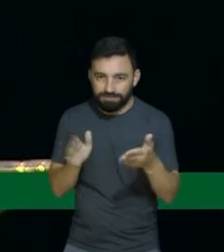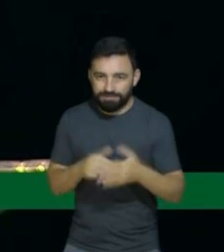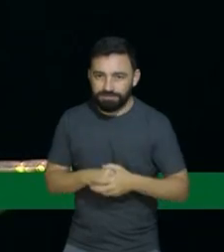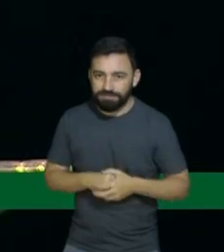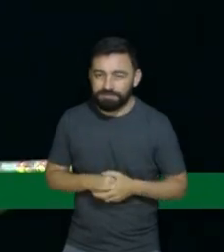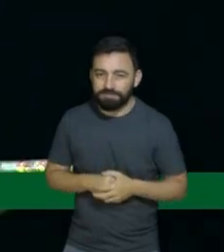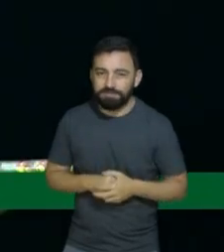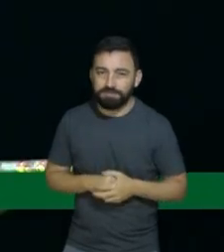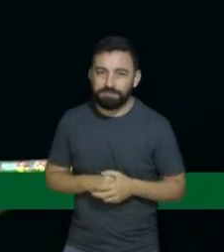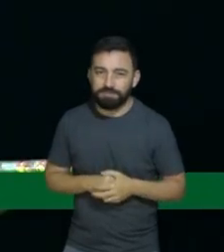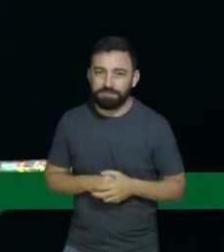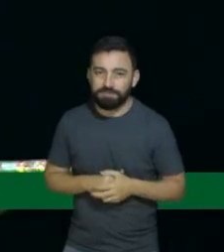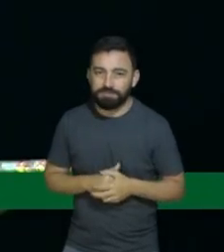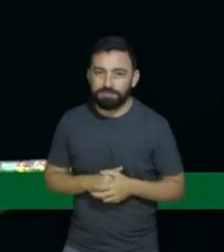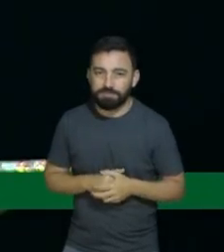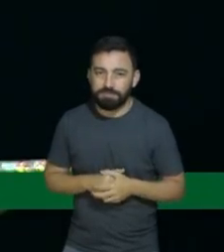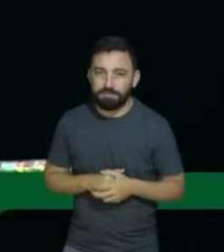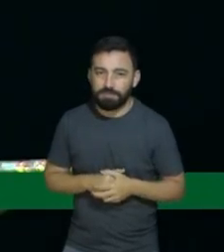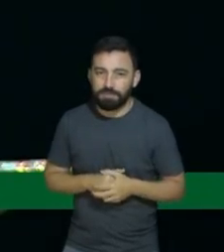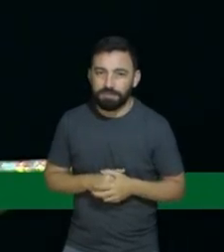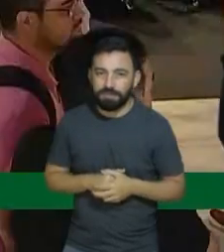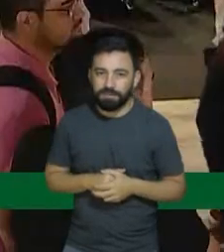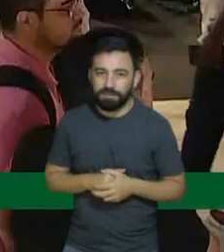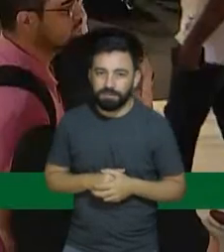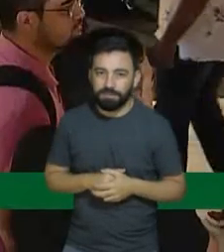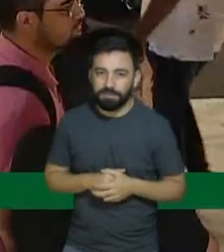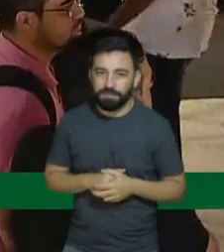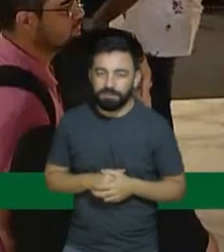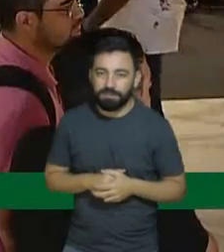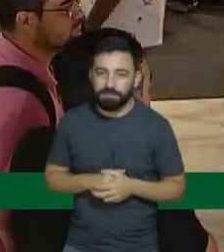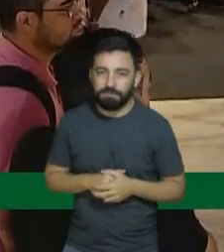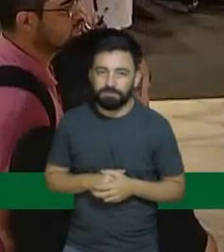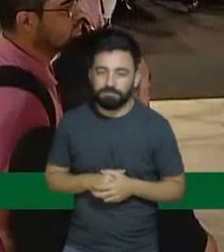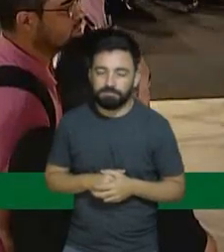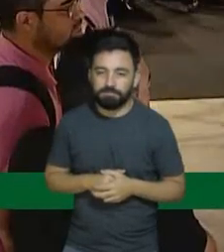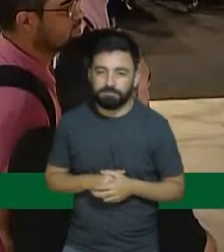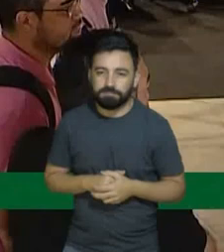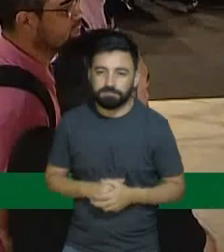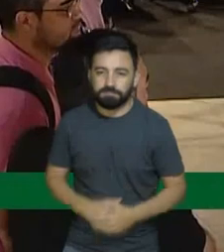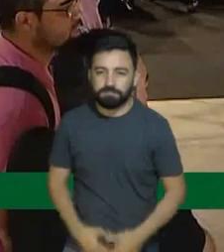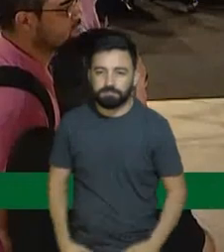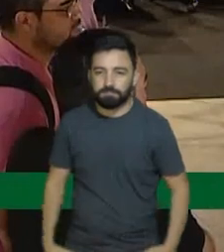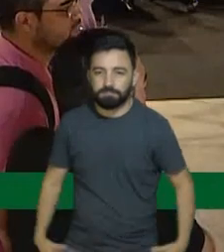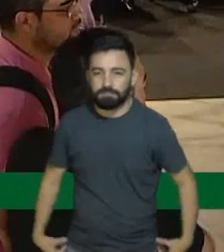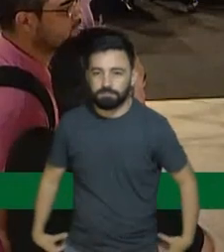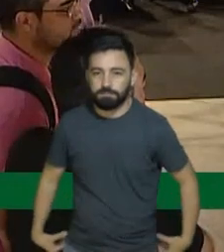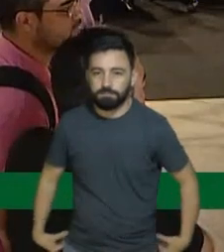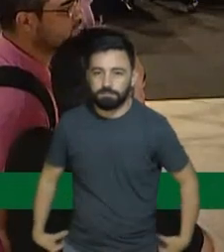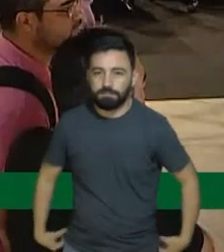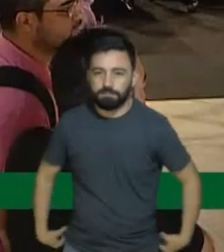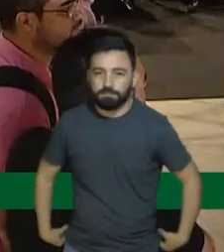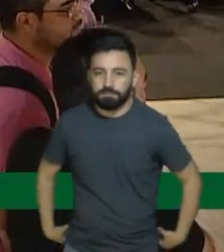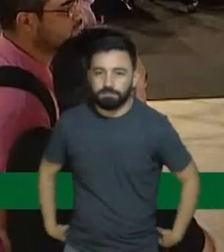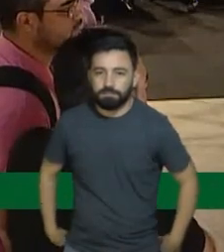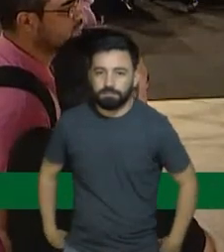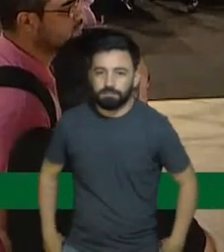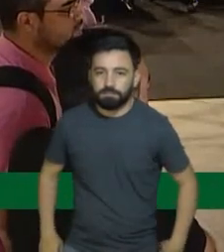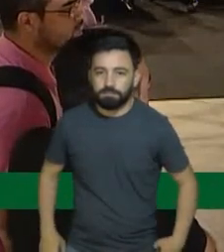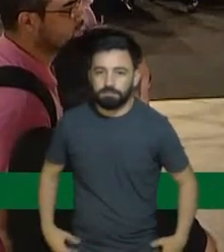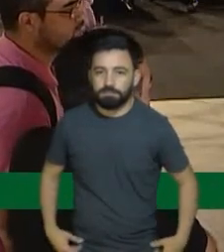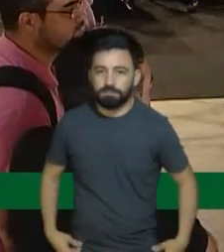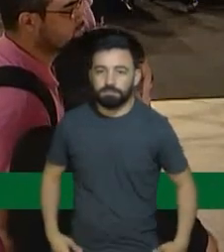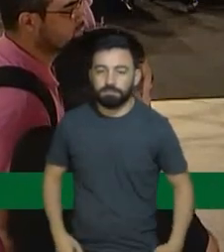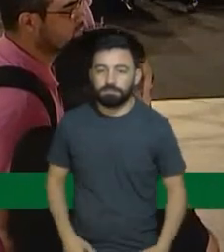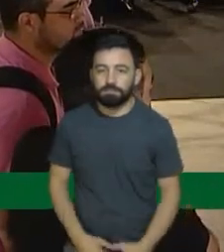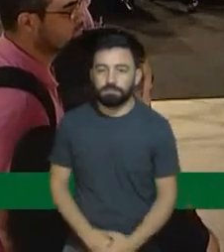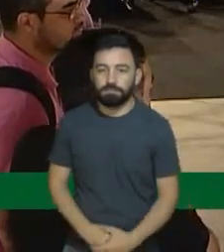CL Olá me chamo Roberta tenho 11 anos e já fiquei internada aqui no Hospital Infantil Pequeno Anjo Olá eu me